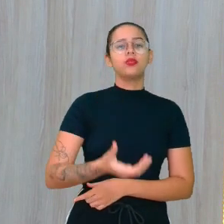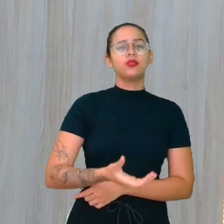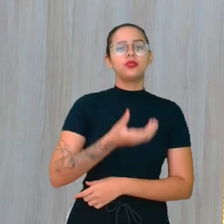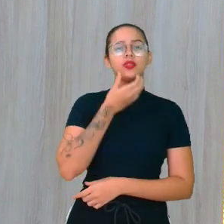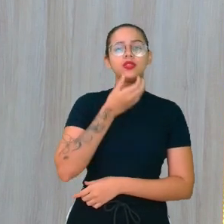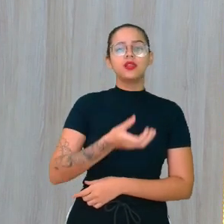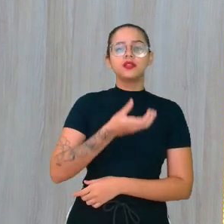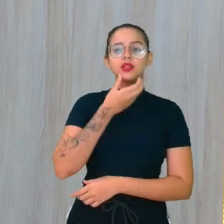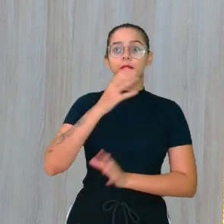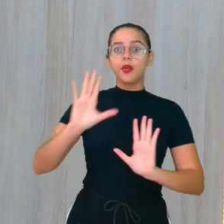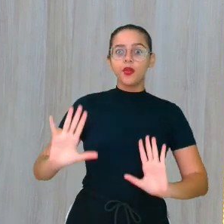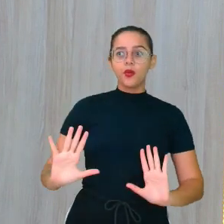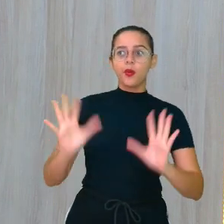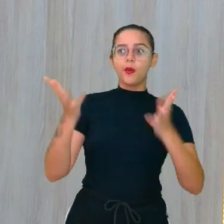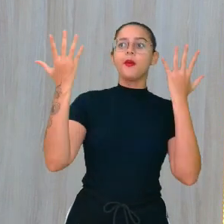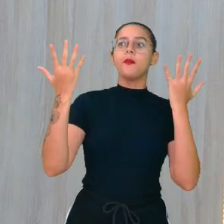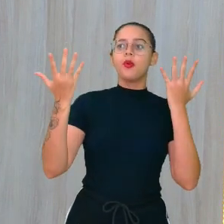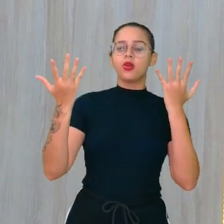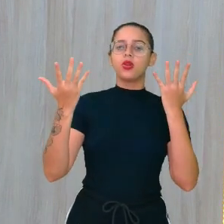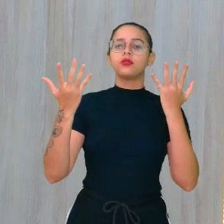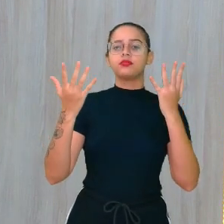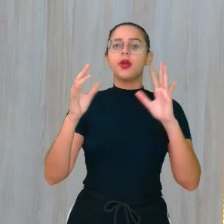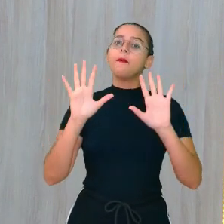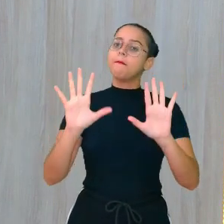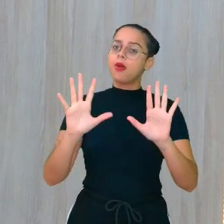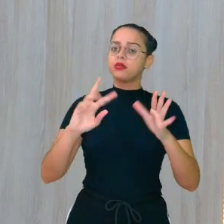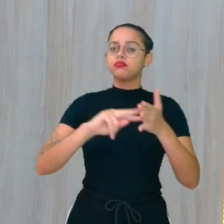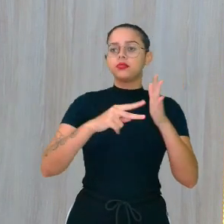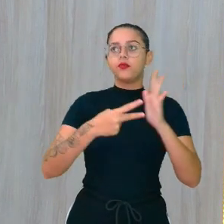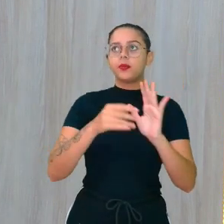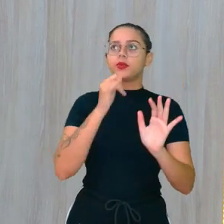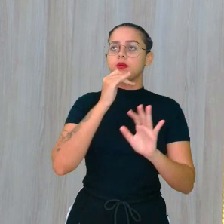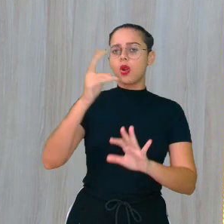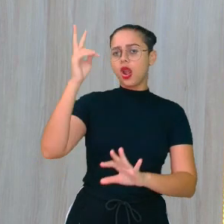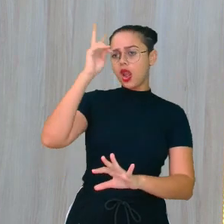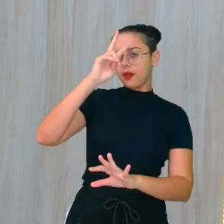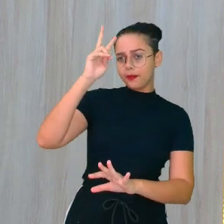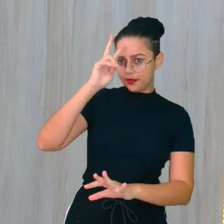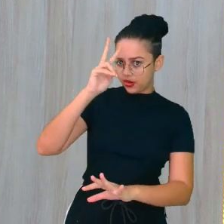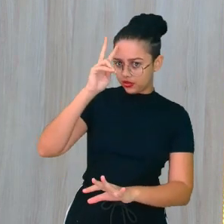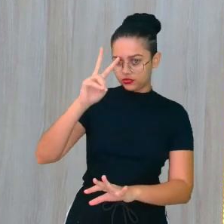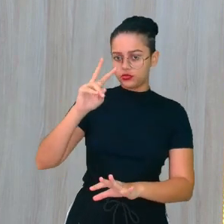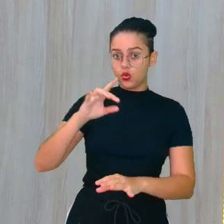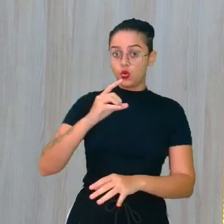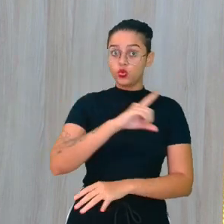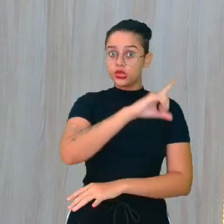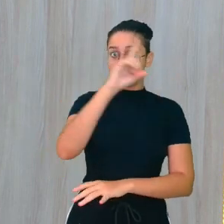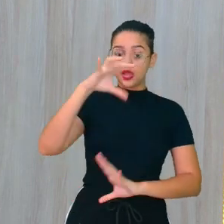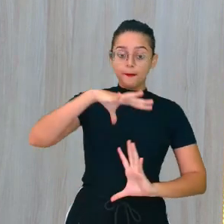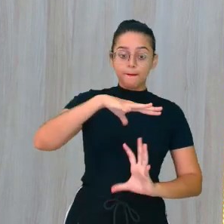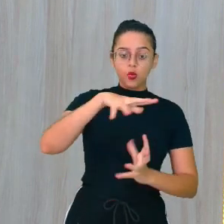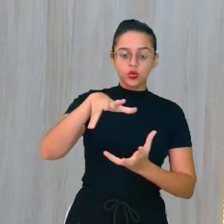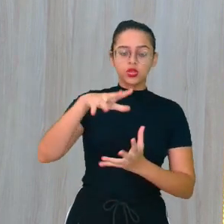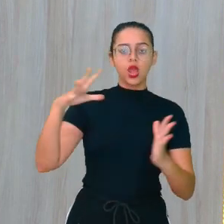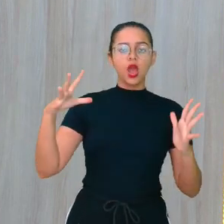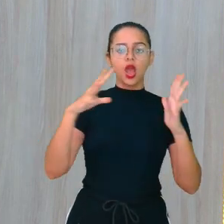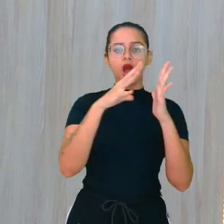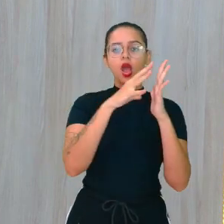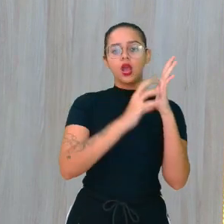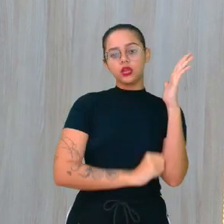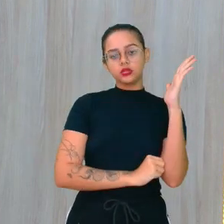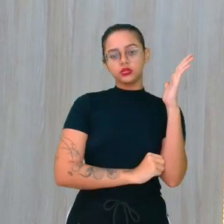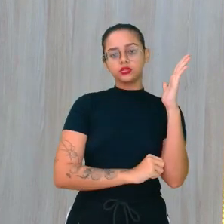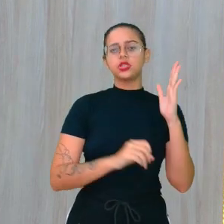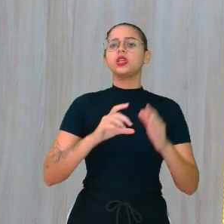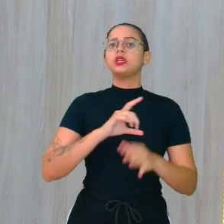é comemorado no sentido de lembrado, tá? Foi instituído o Dia Mundial da AIDS. Esse